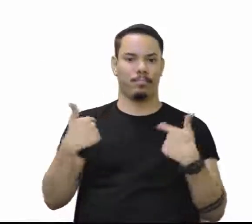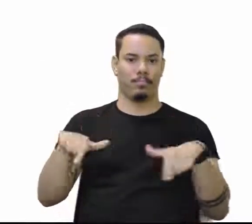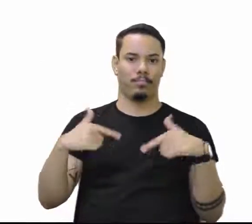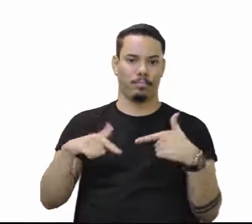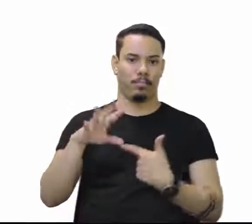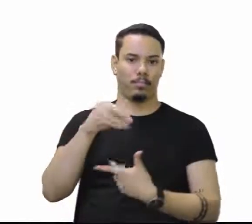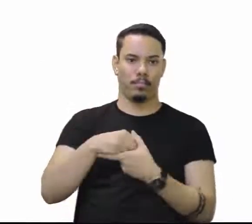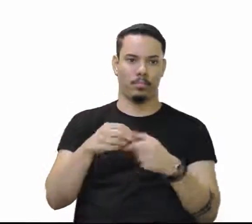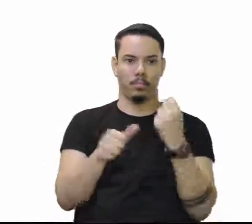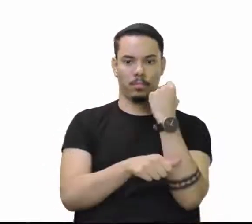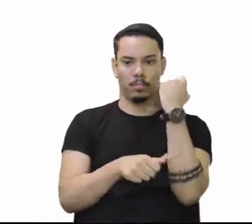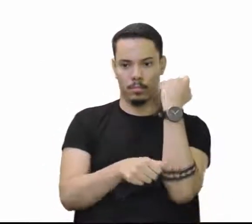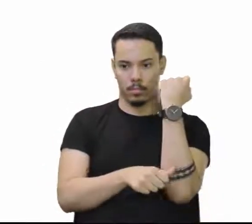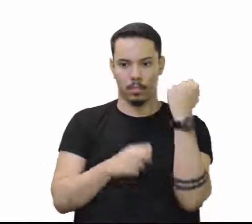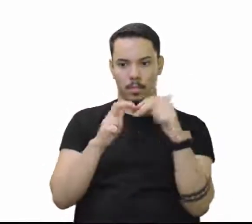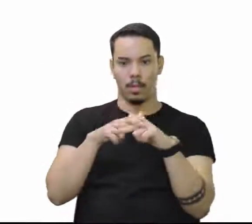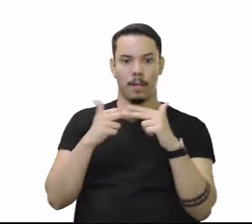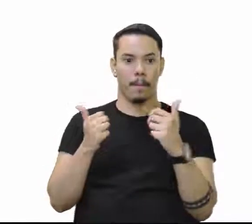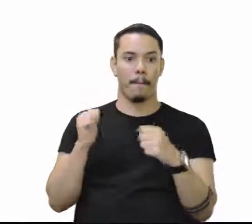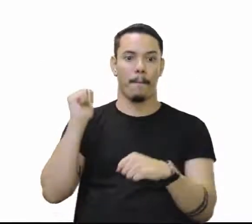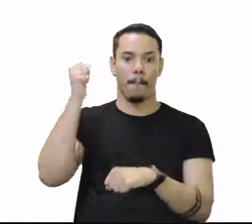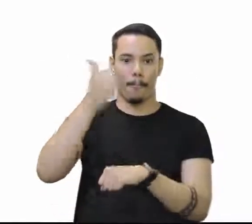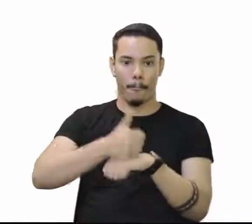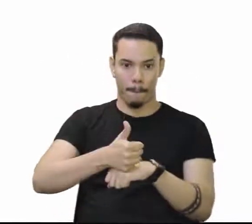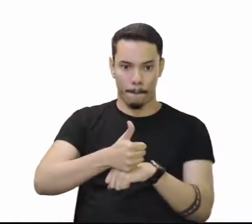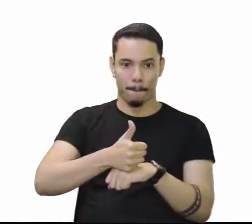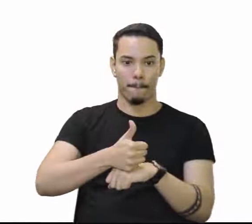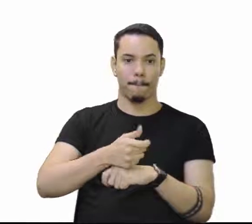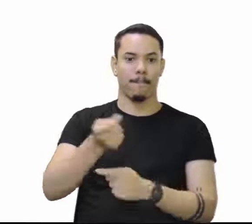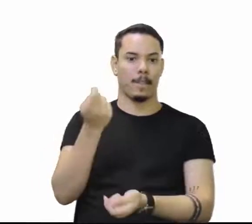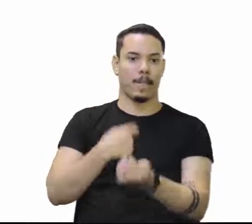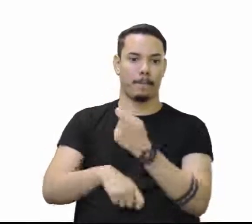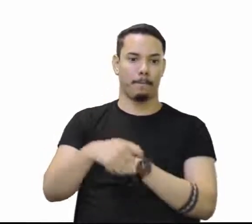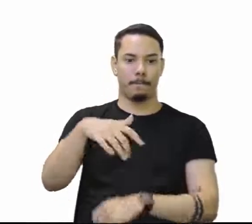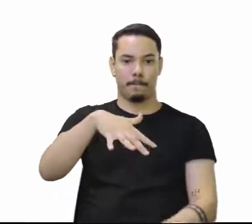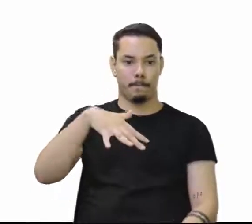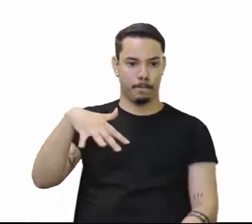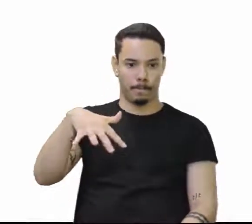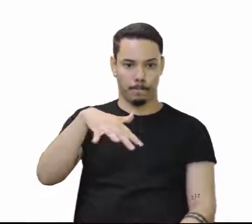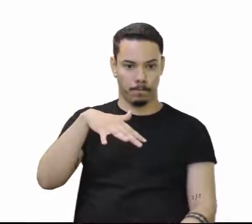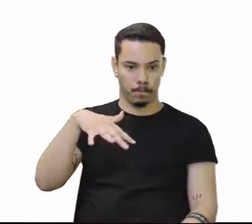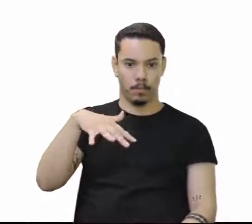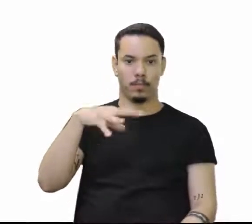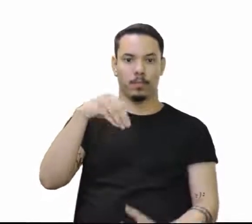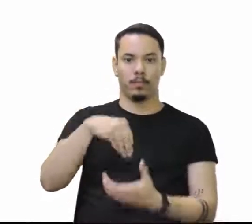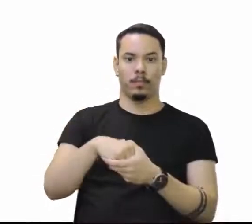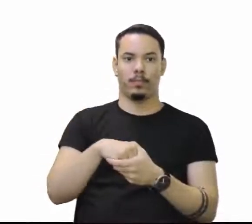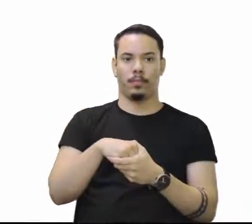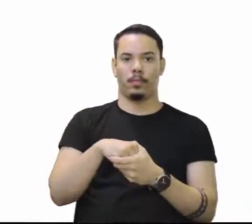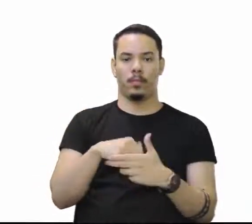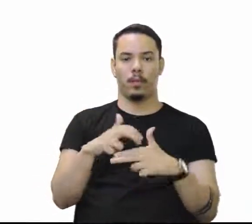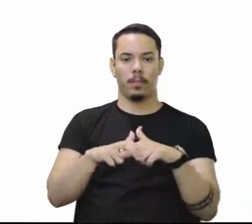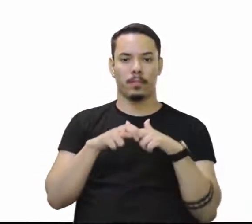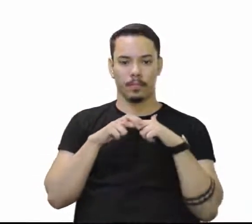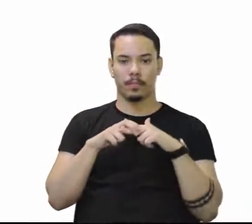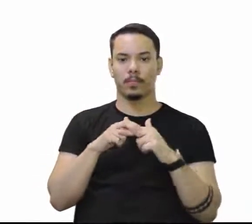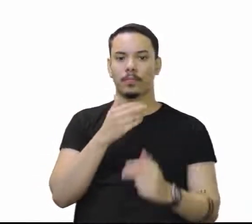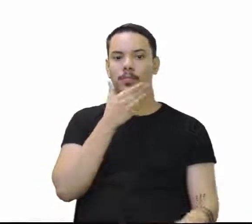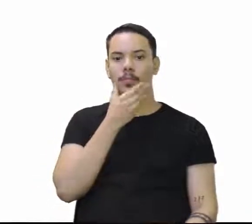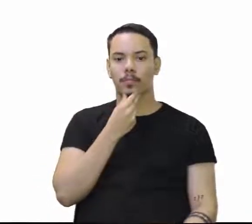seringal. Se tornou seringueiro e administrador do barracão, e administrou o barracão. Então, um